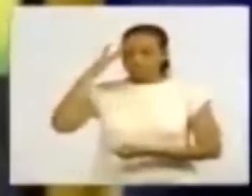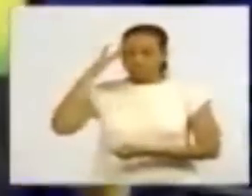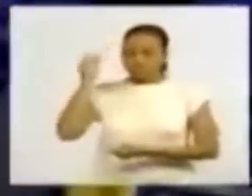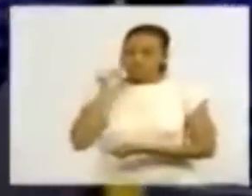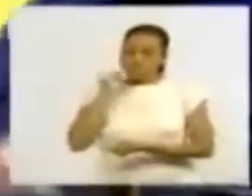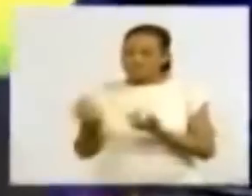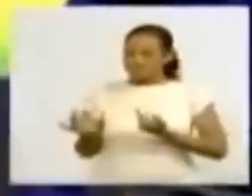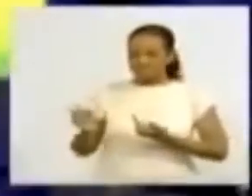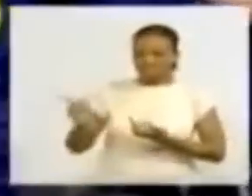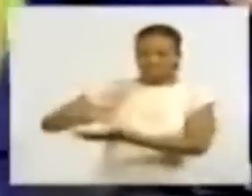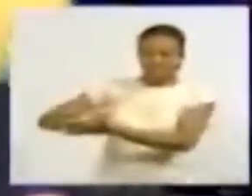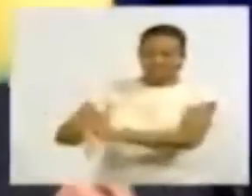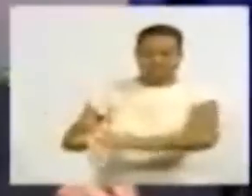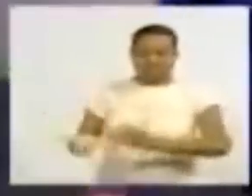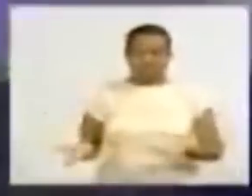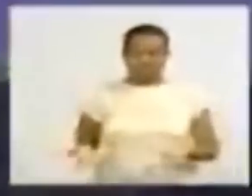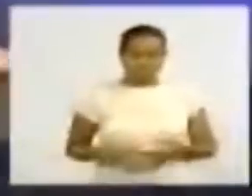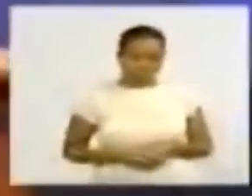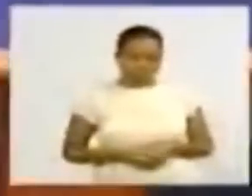não estão no mesmo lugar que ele.